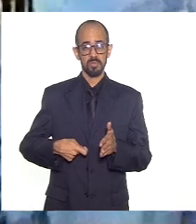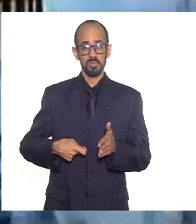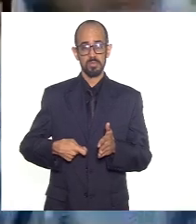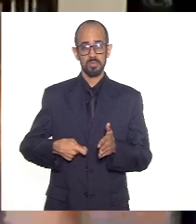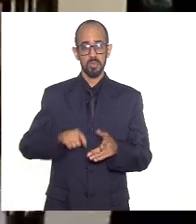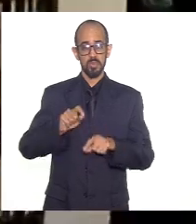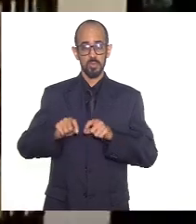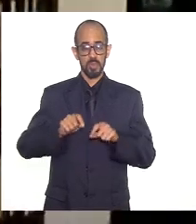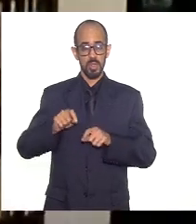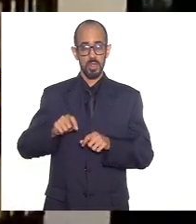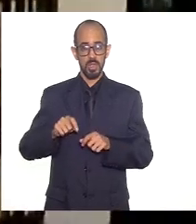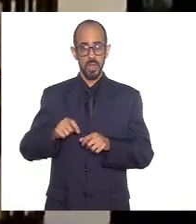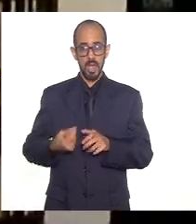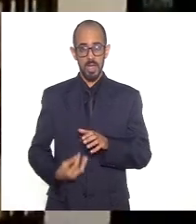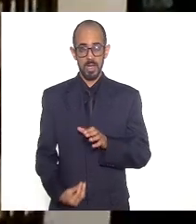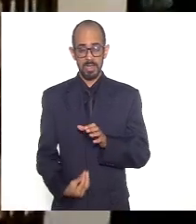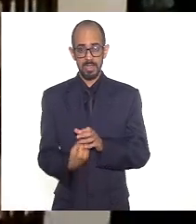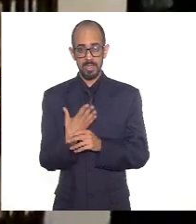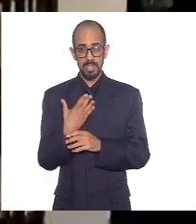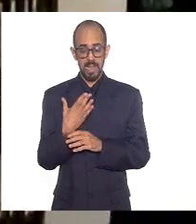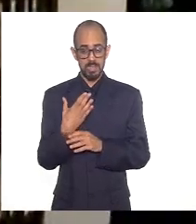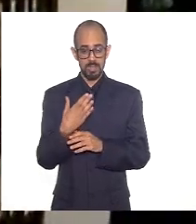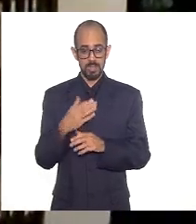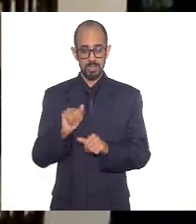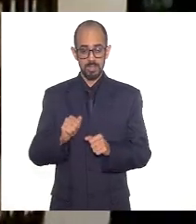a construção de uma frente ampla.